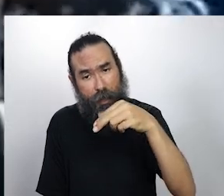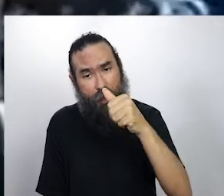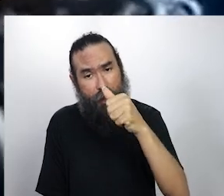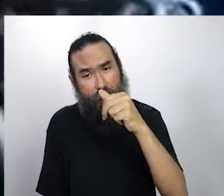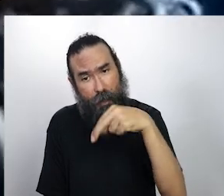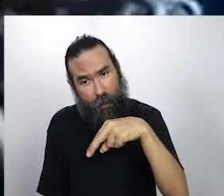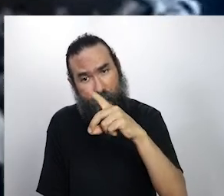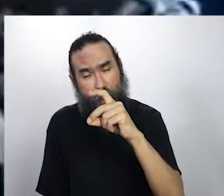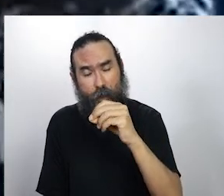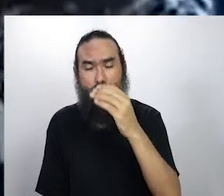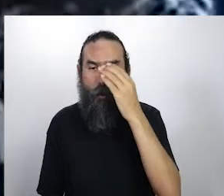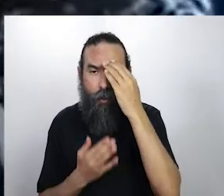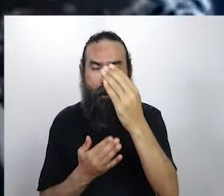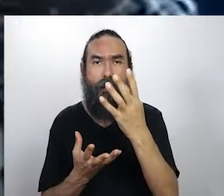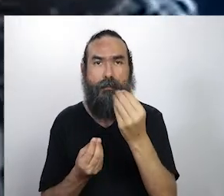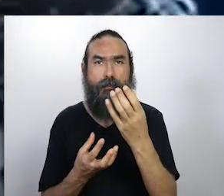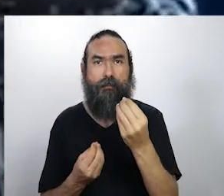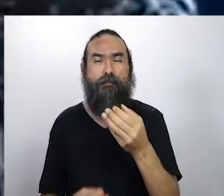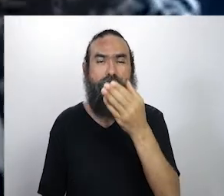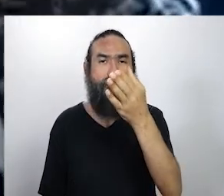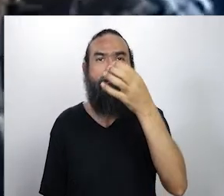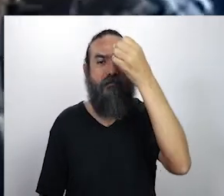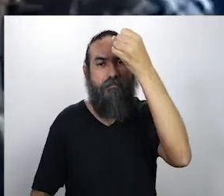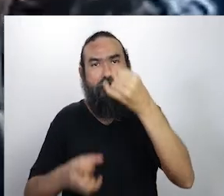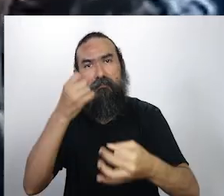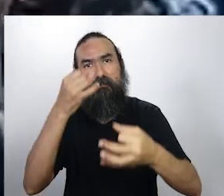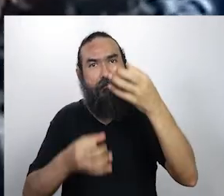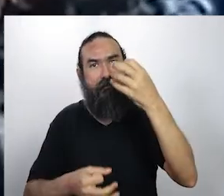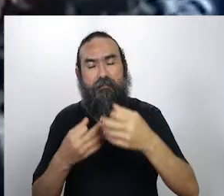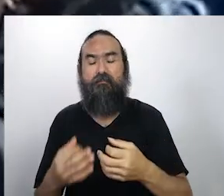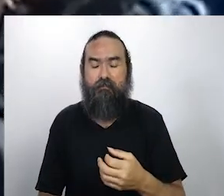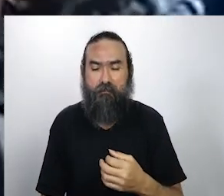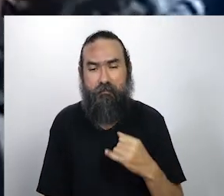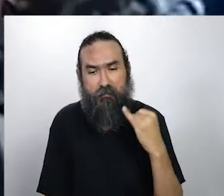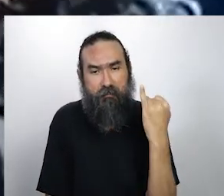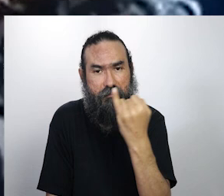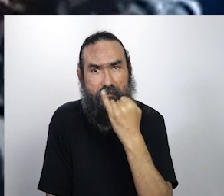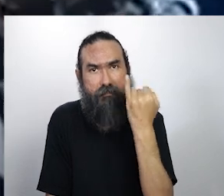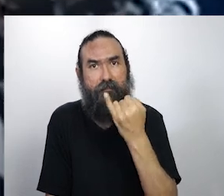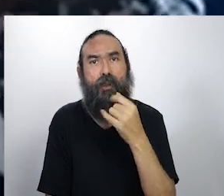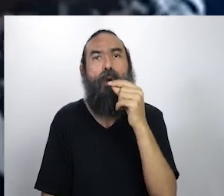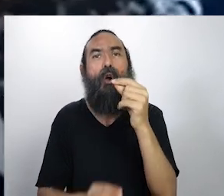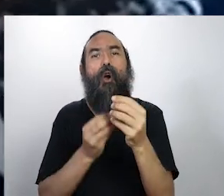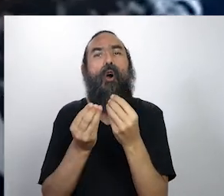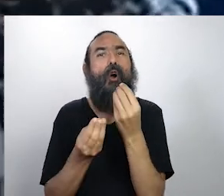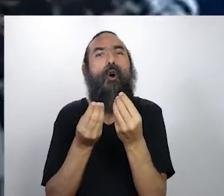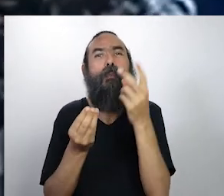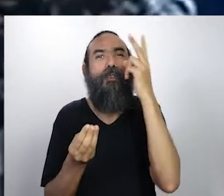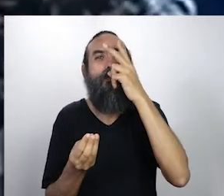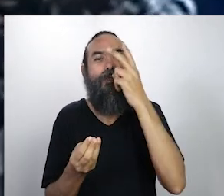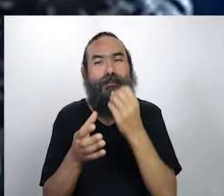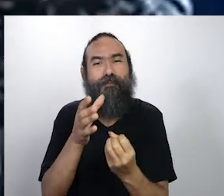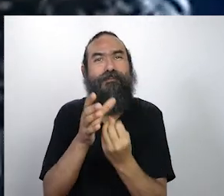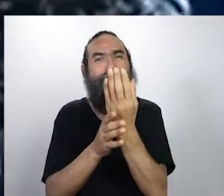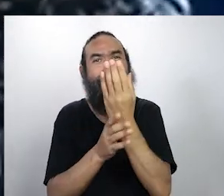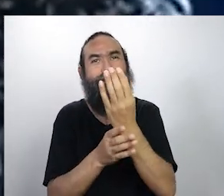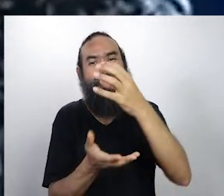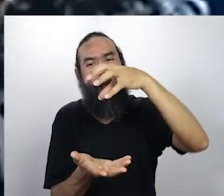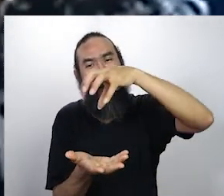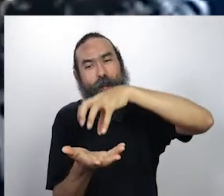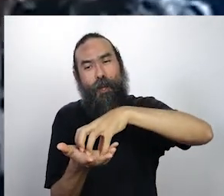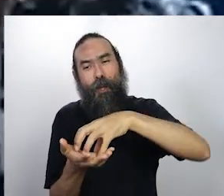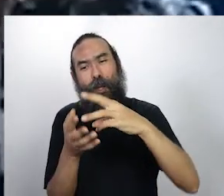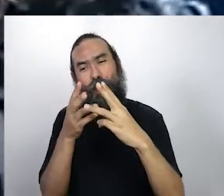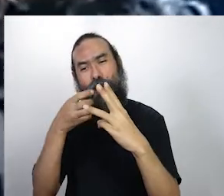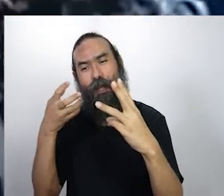da aldeia multiétnica, que tem uma grande importância aqui para o encontro de culturas, né?